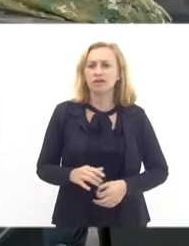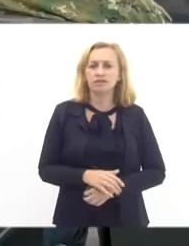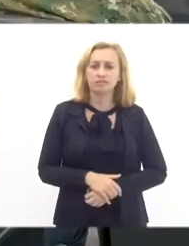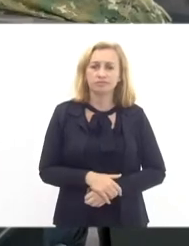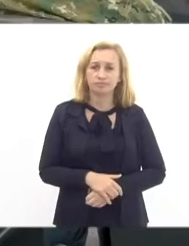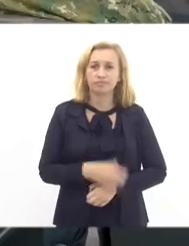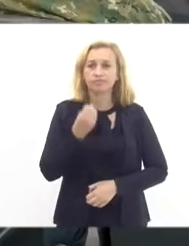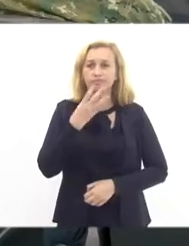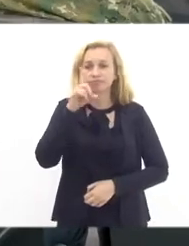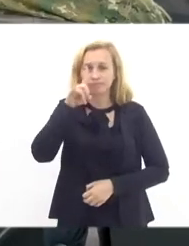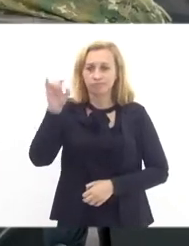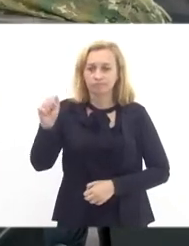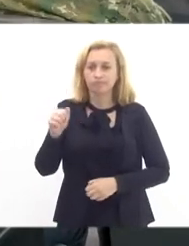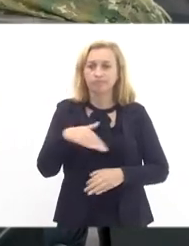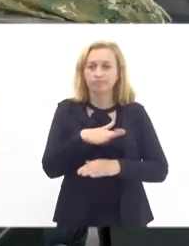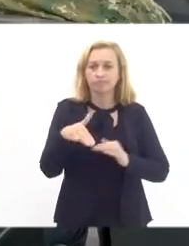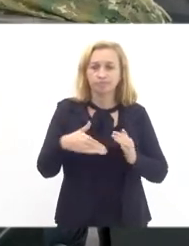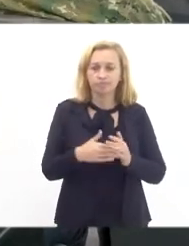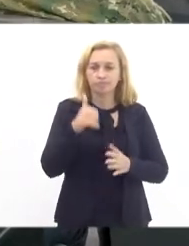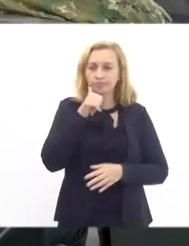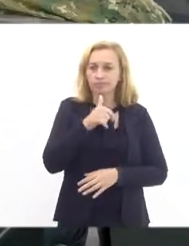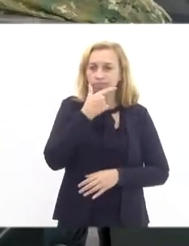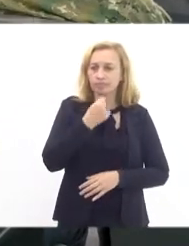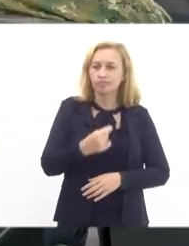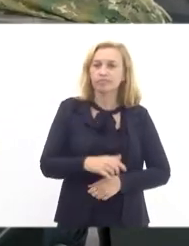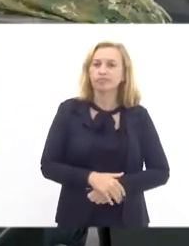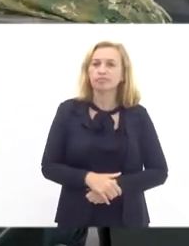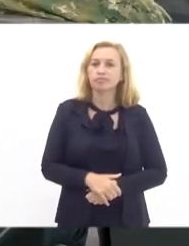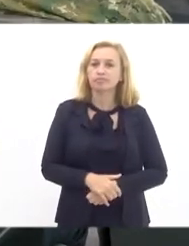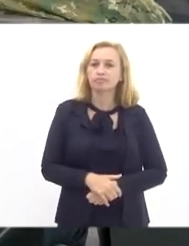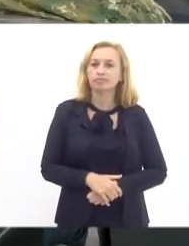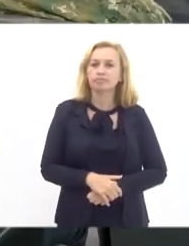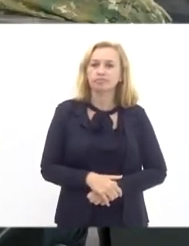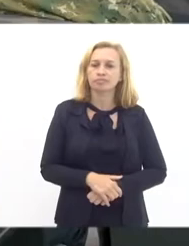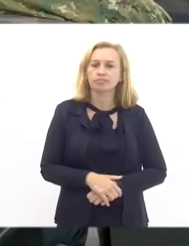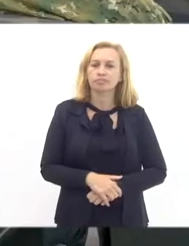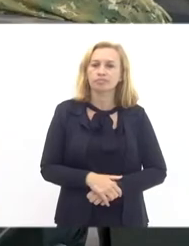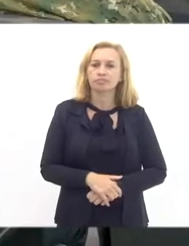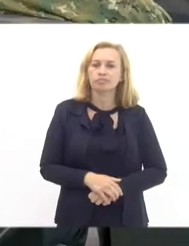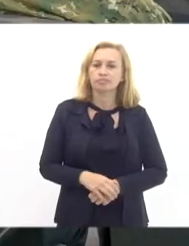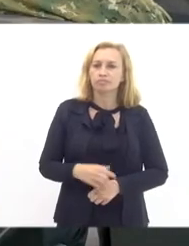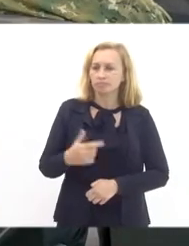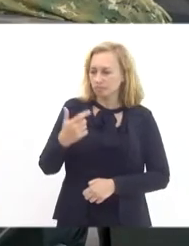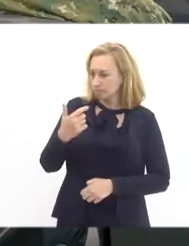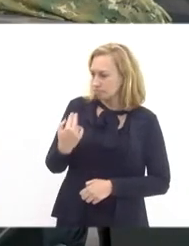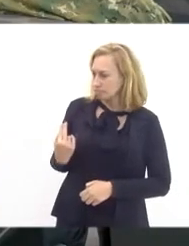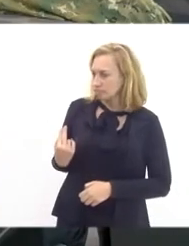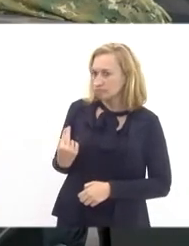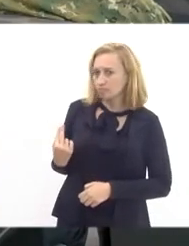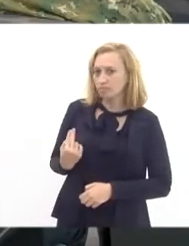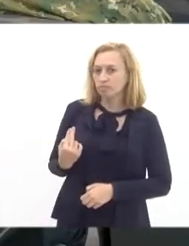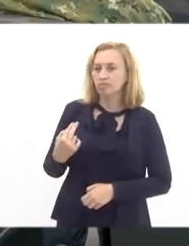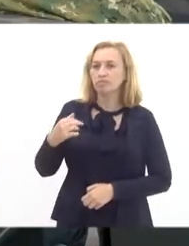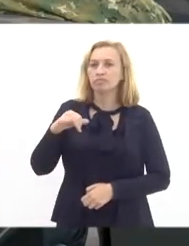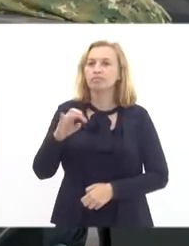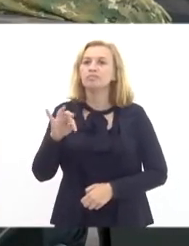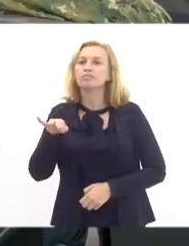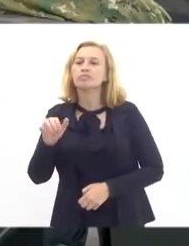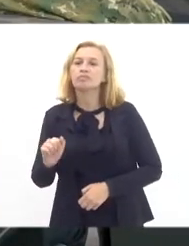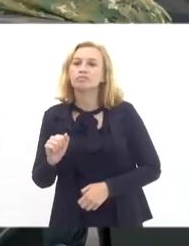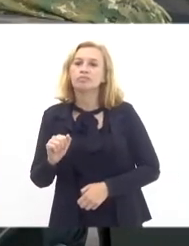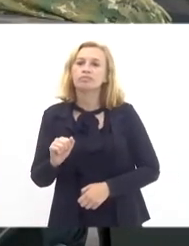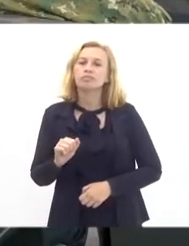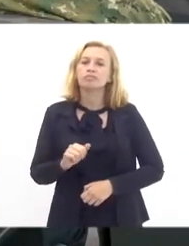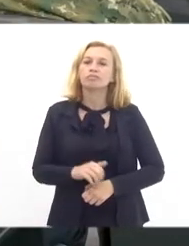Bom dia a todos, todas e todos. Para quem não me conhece, me chamo Arituza Dória, Arituza de